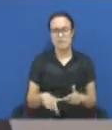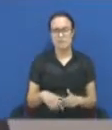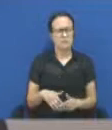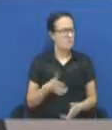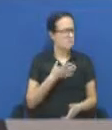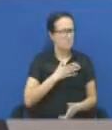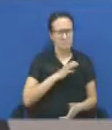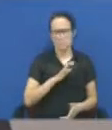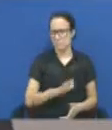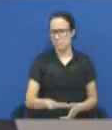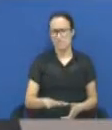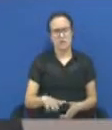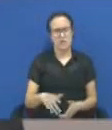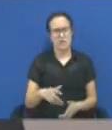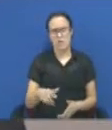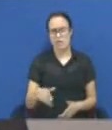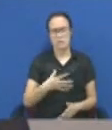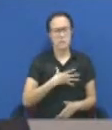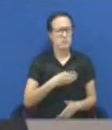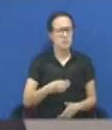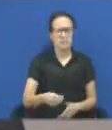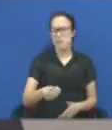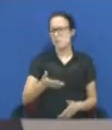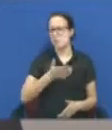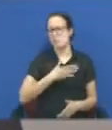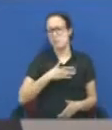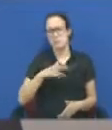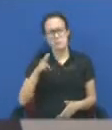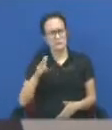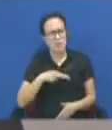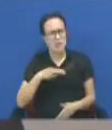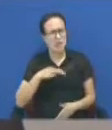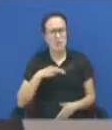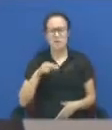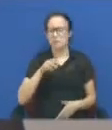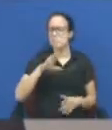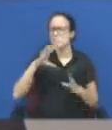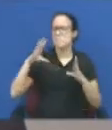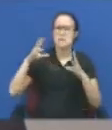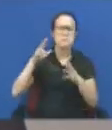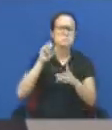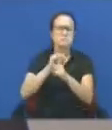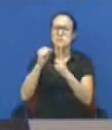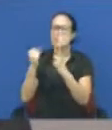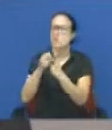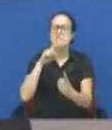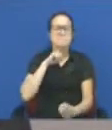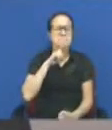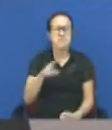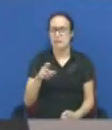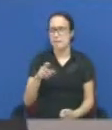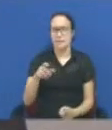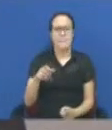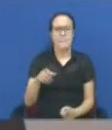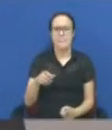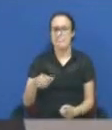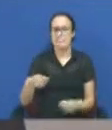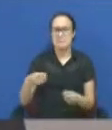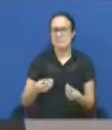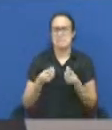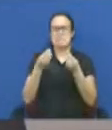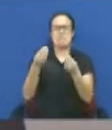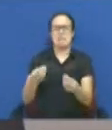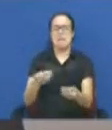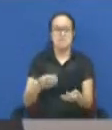mundo para os meus filhos, para os meus netos e para ninguém da sociedade. Para ninguém. Eu acho que criança, como diz o Dr. Júlio, seja rico ou